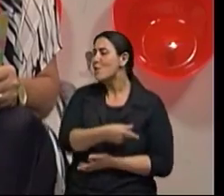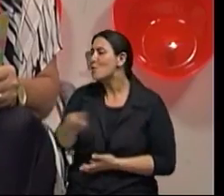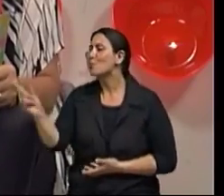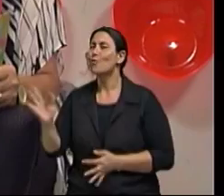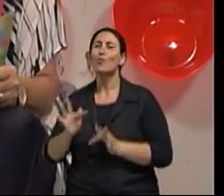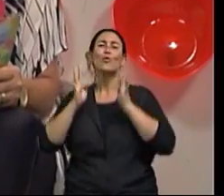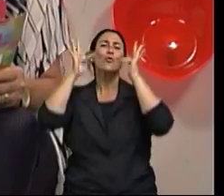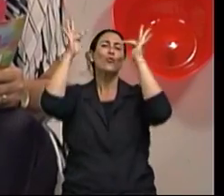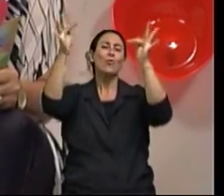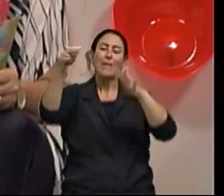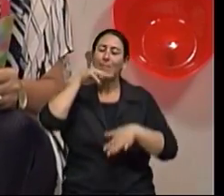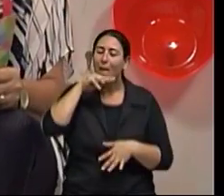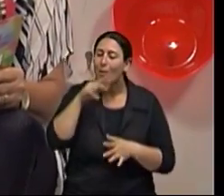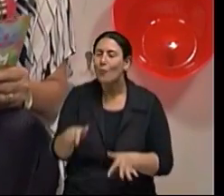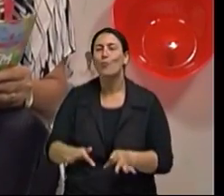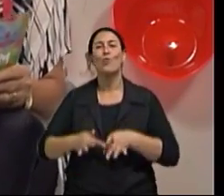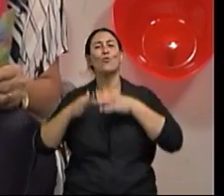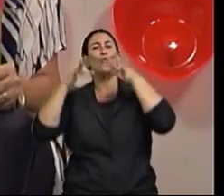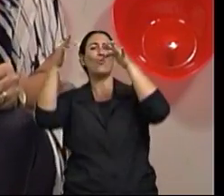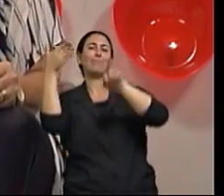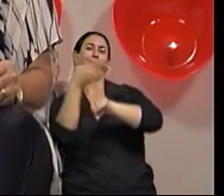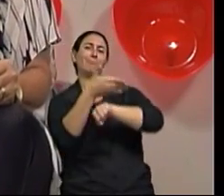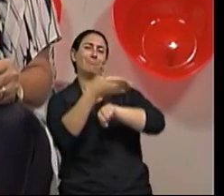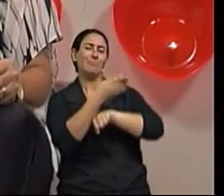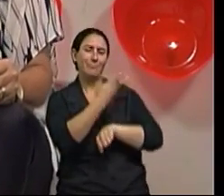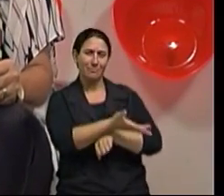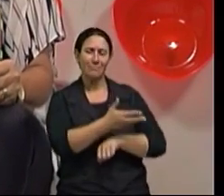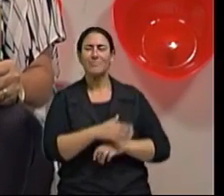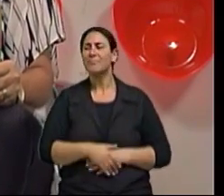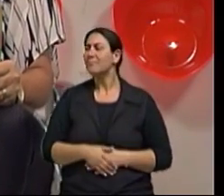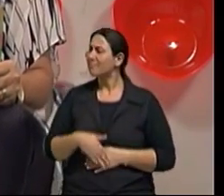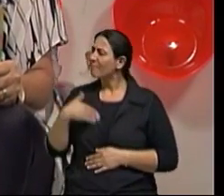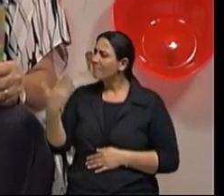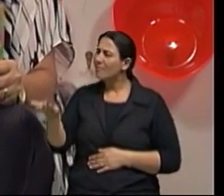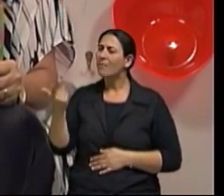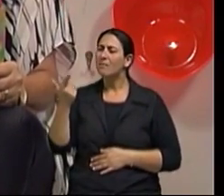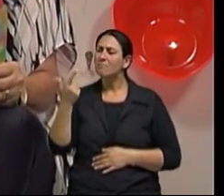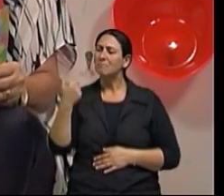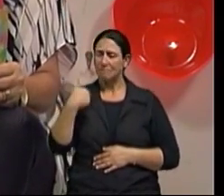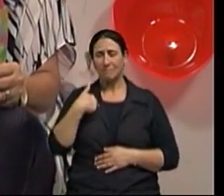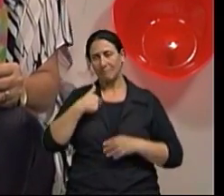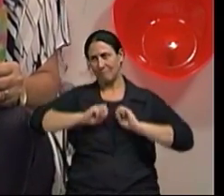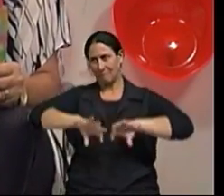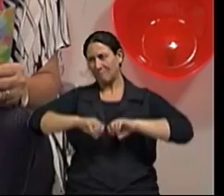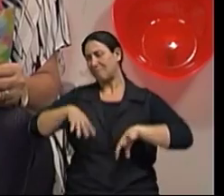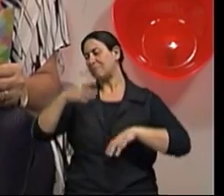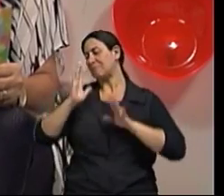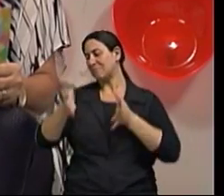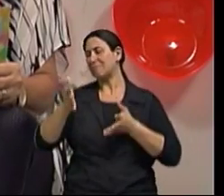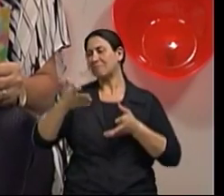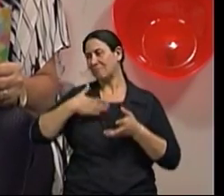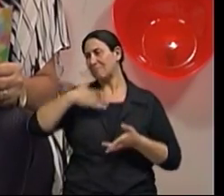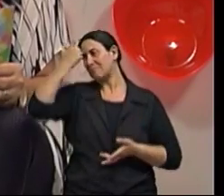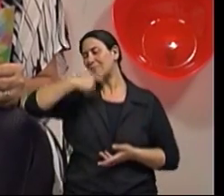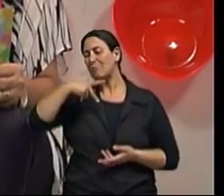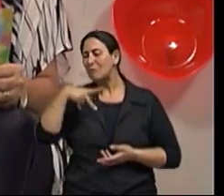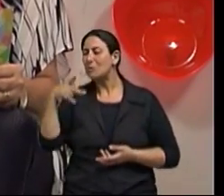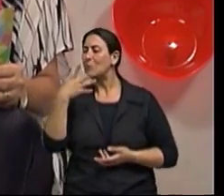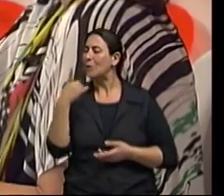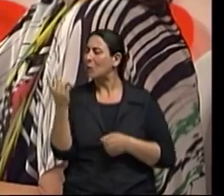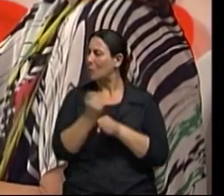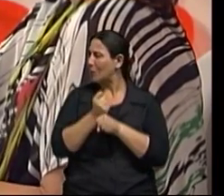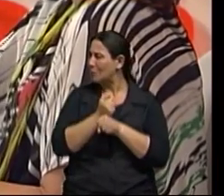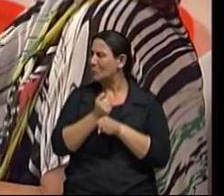angústia, professora? Eu também sou professora, dei aula há 41 anos, né? Uhum. Na realidade, a gente sabe que a educação